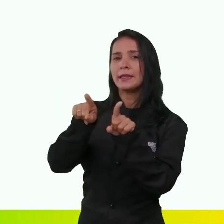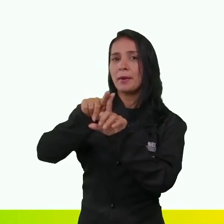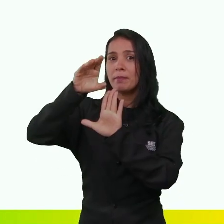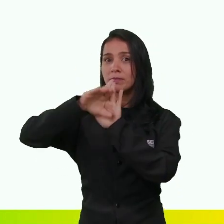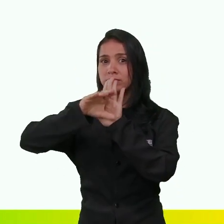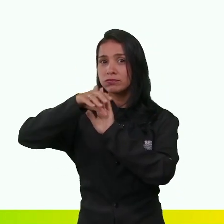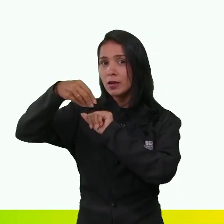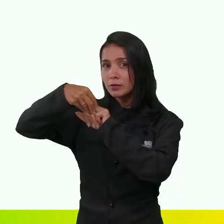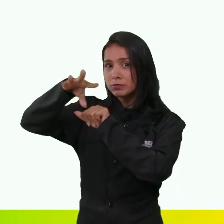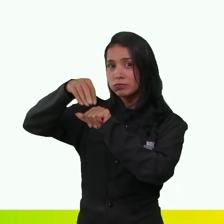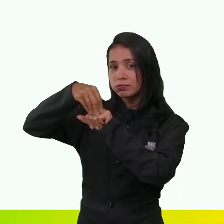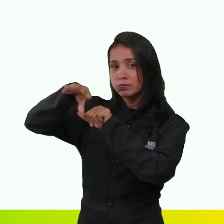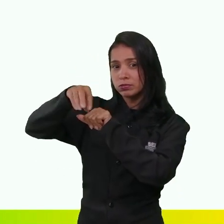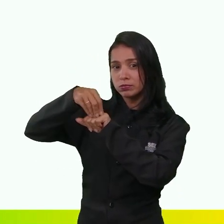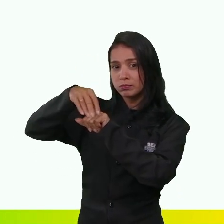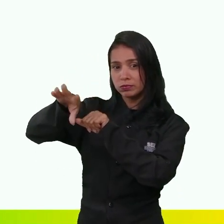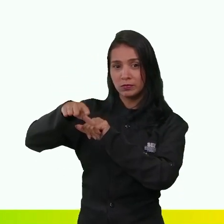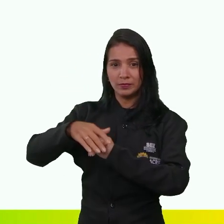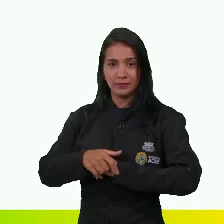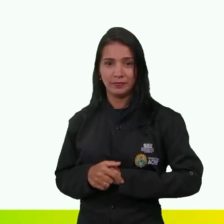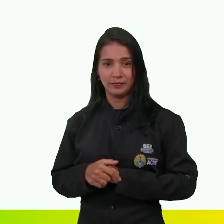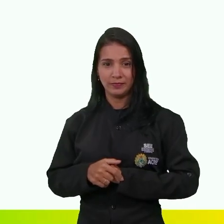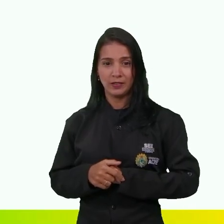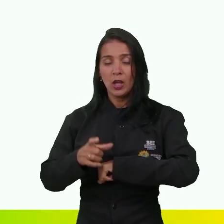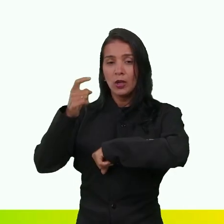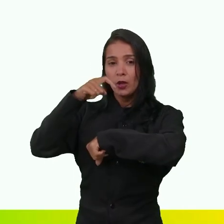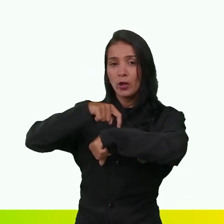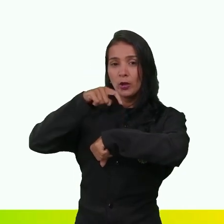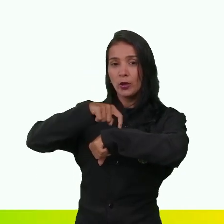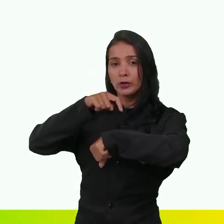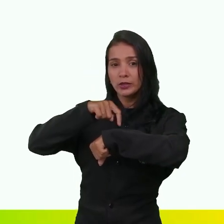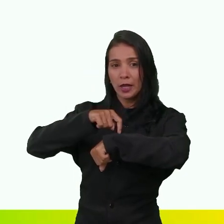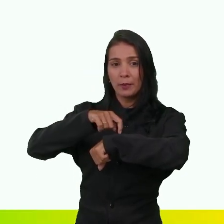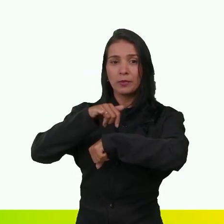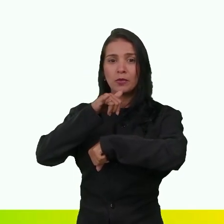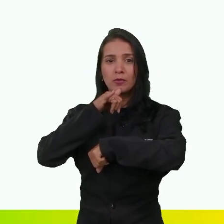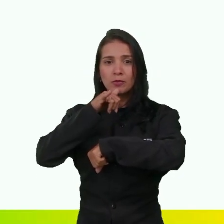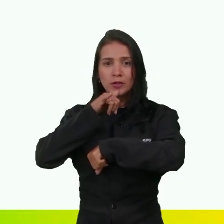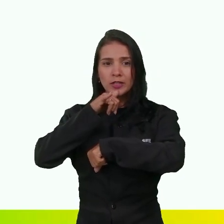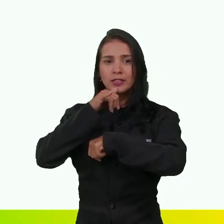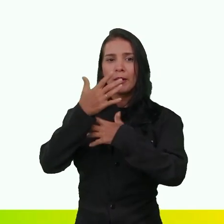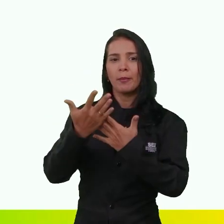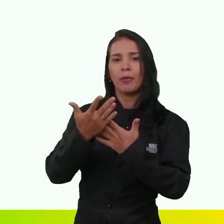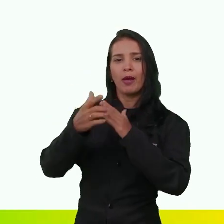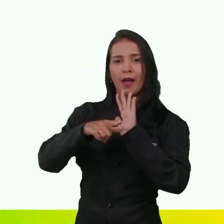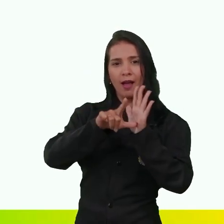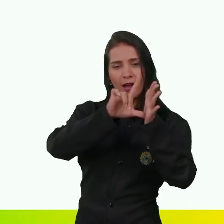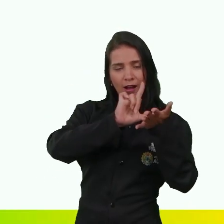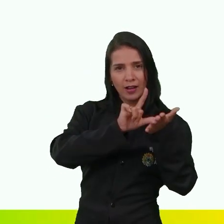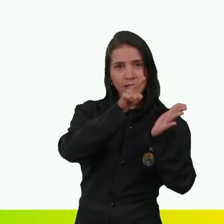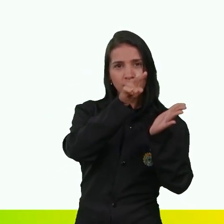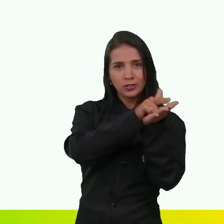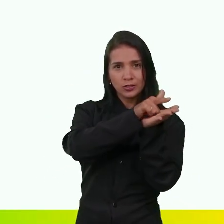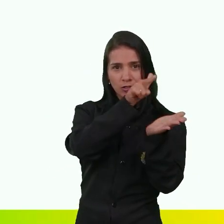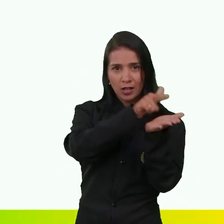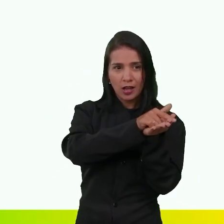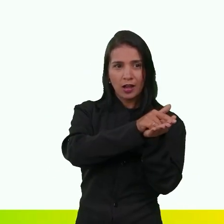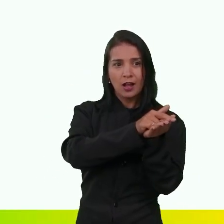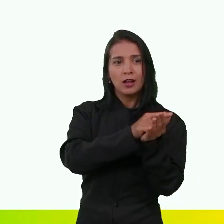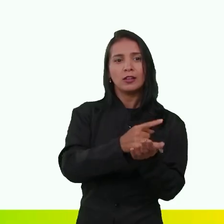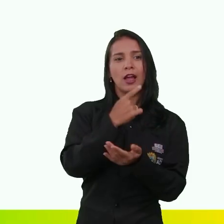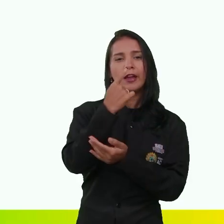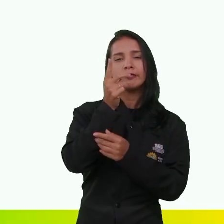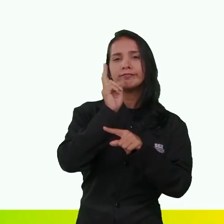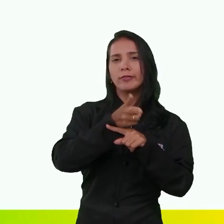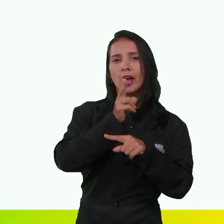e comentador. Temos o tempo de circulação, o jornal impresso era ali diário, já o portal de notícias ele é de